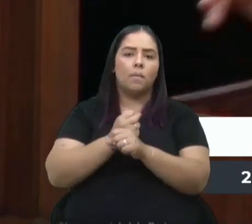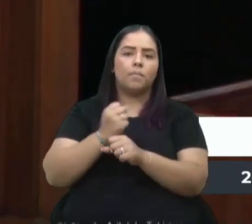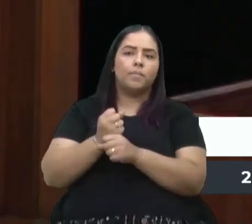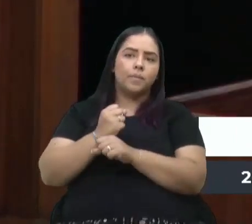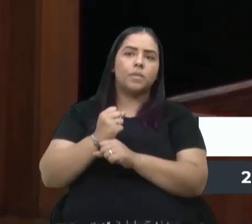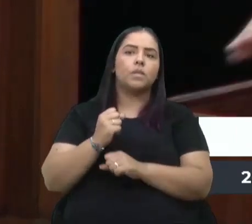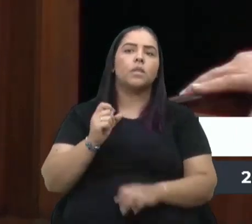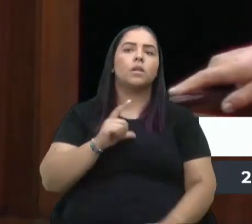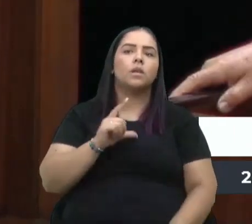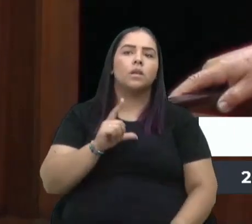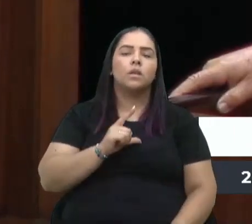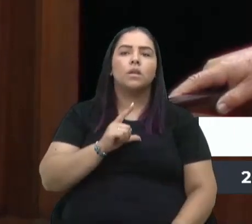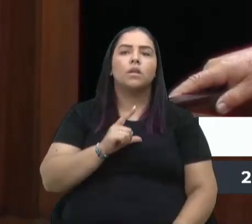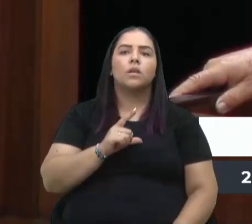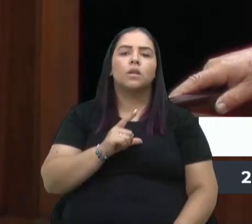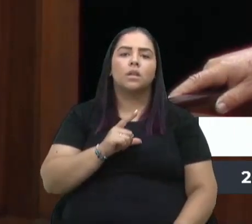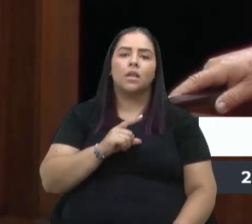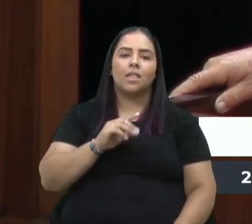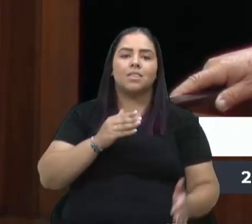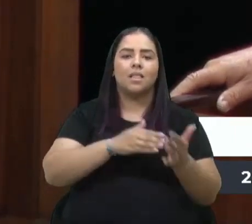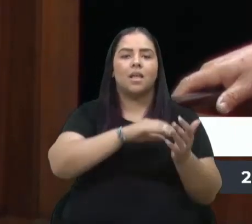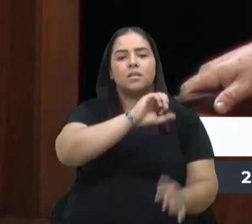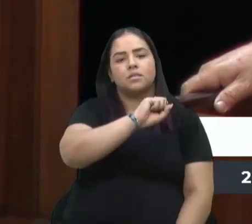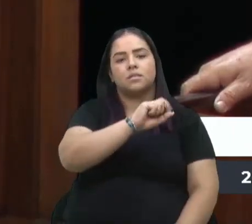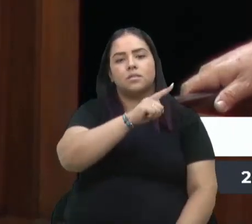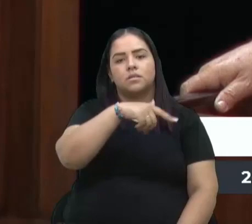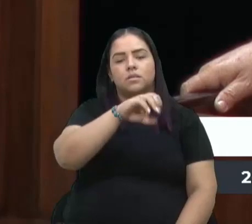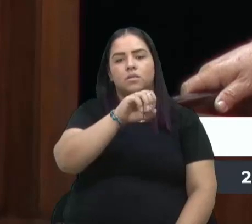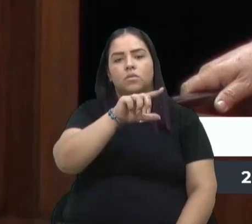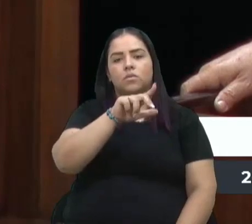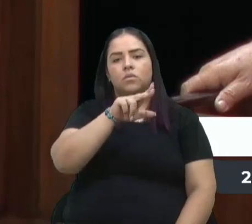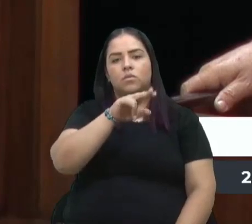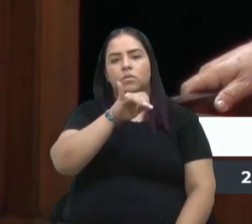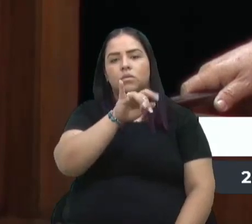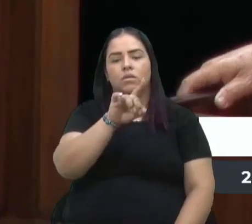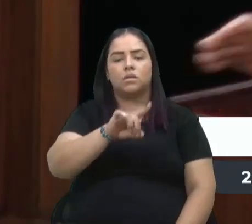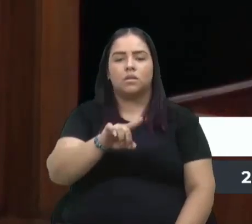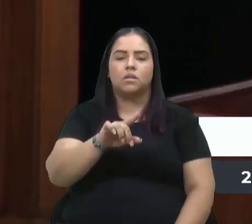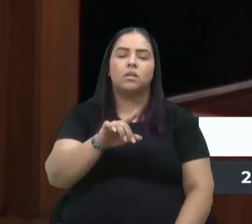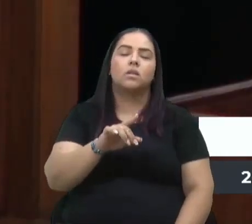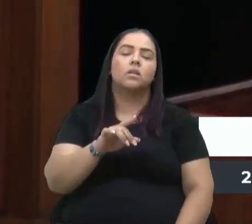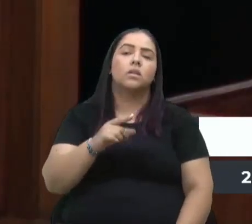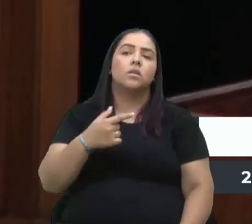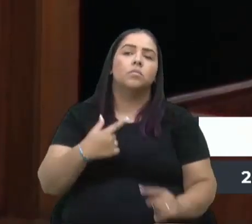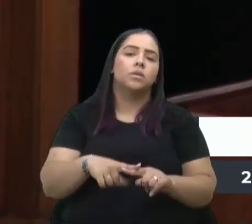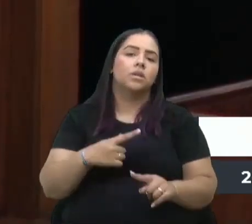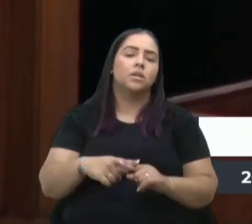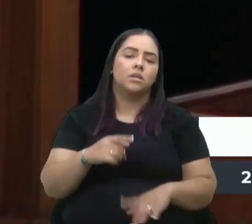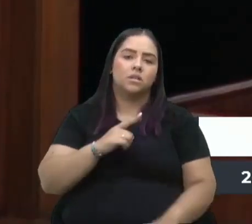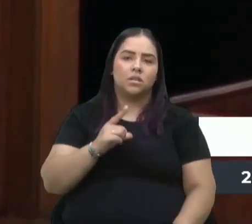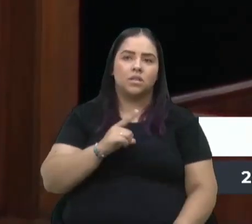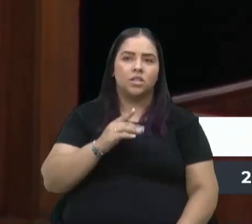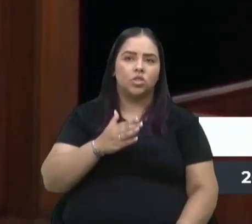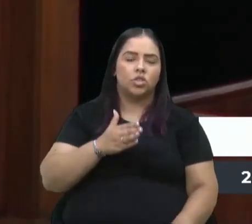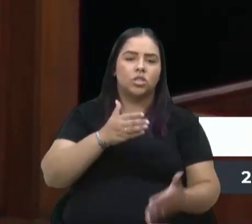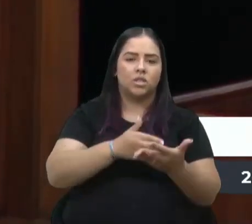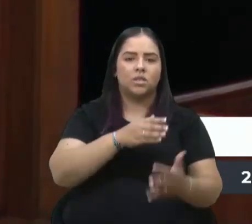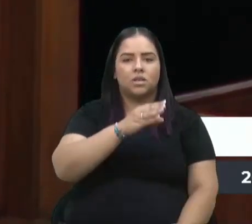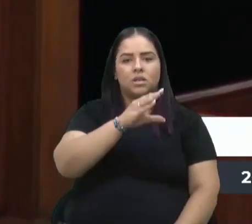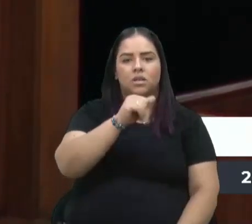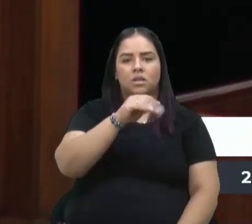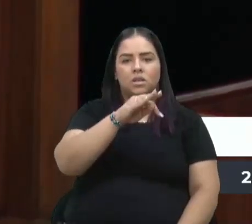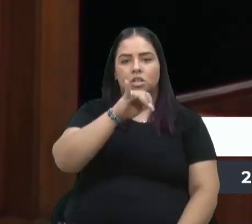lá entregando até São Luís naquela noite, lembra que o comprometimento do SAMAI, que desce ali, dá na cantina do